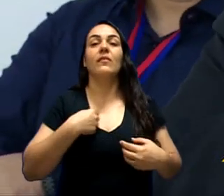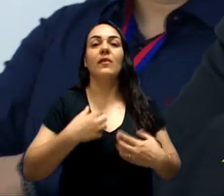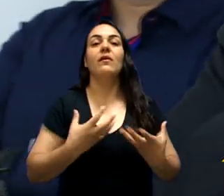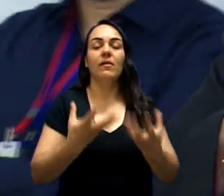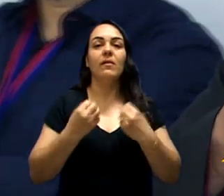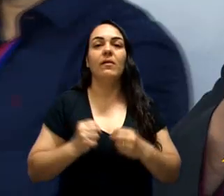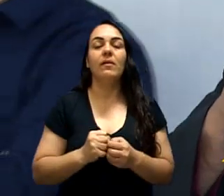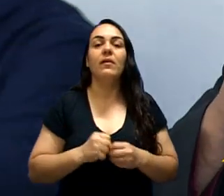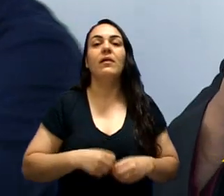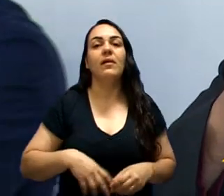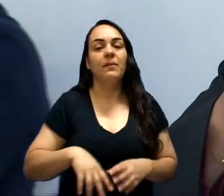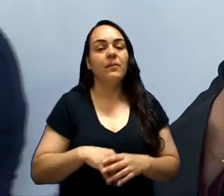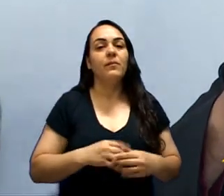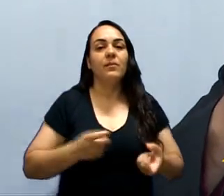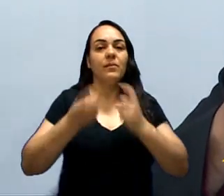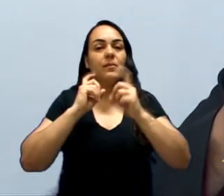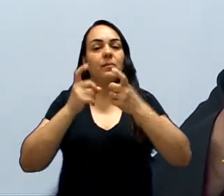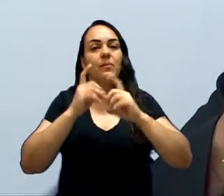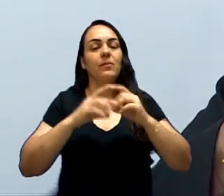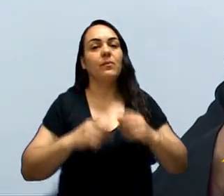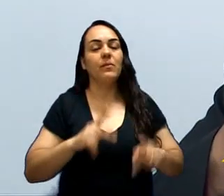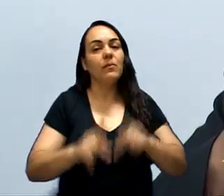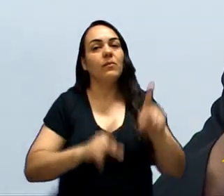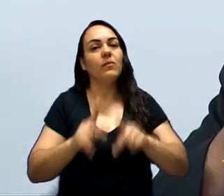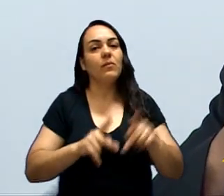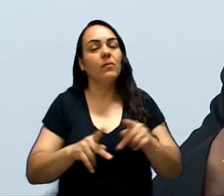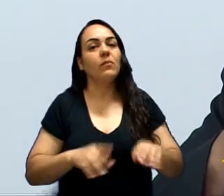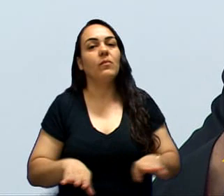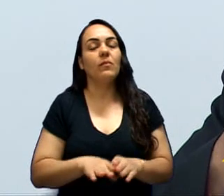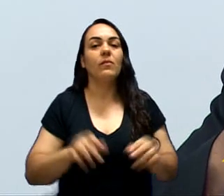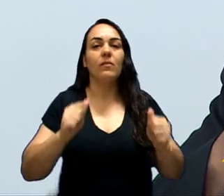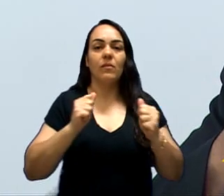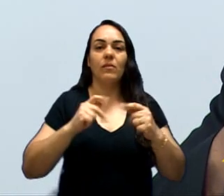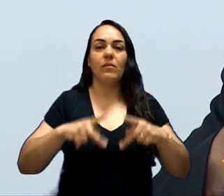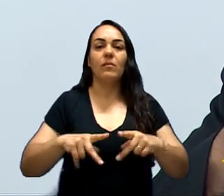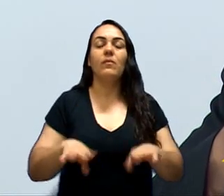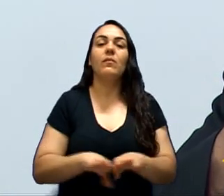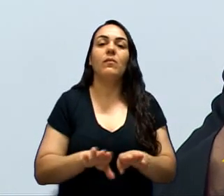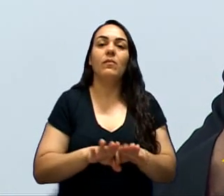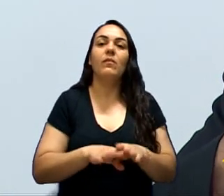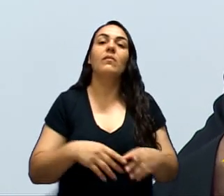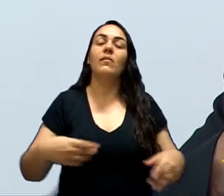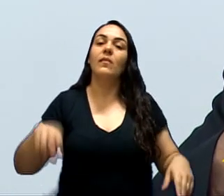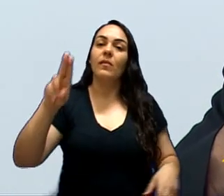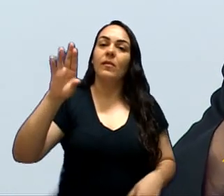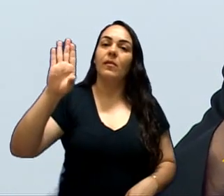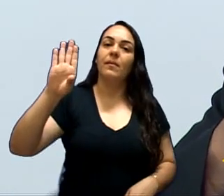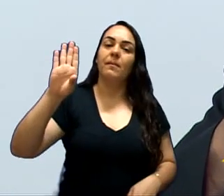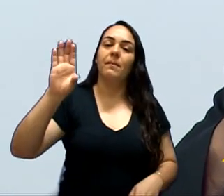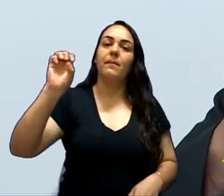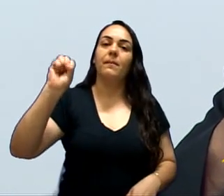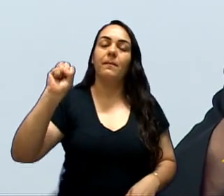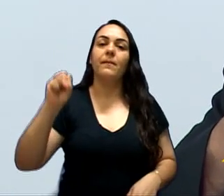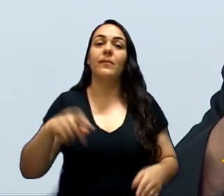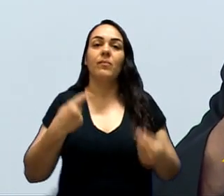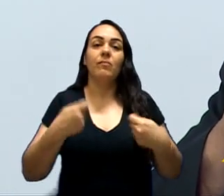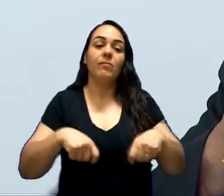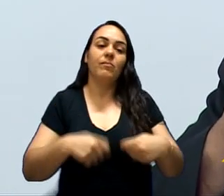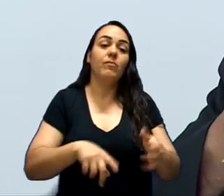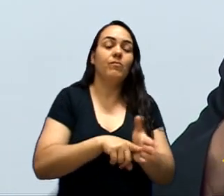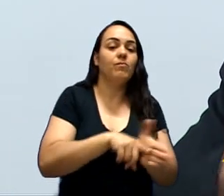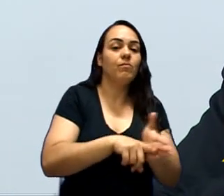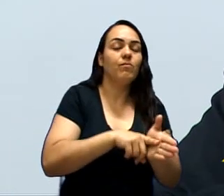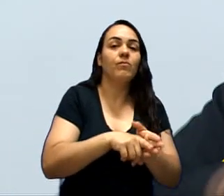a respeito do pessoal que vai nas UBS marcar consulta e depois vai fazer exame. Tem gente morrendo na fila de